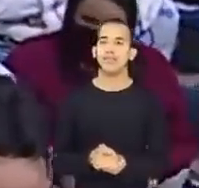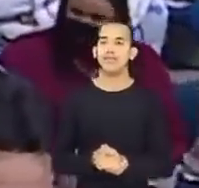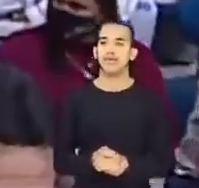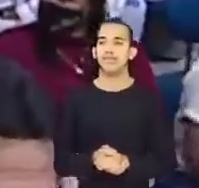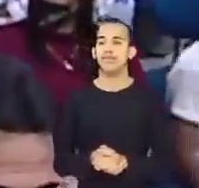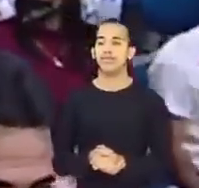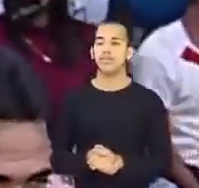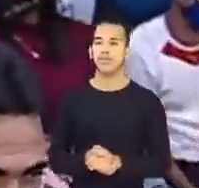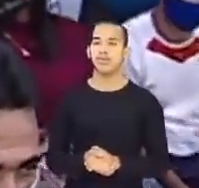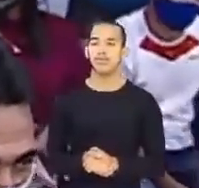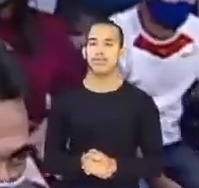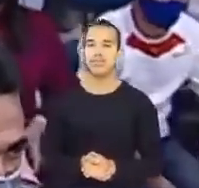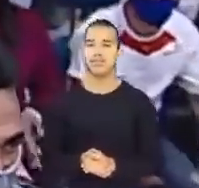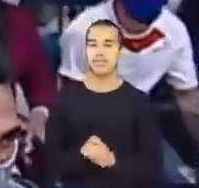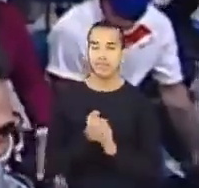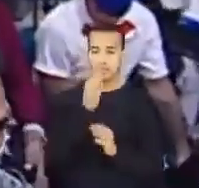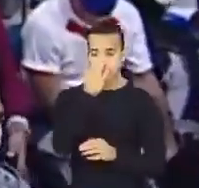Epa!